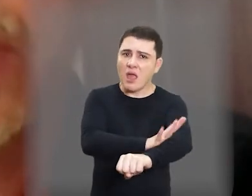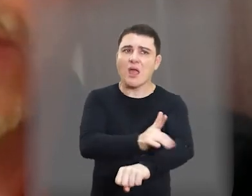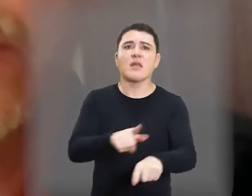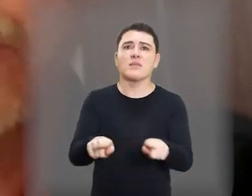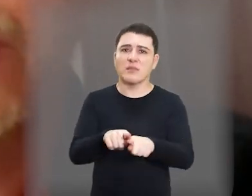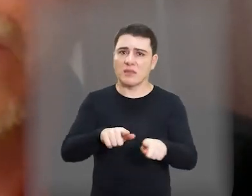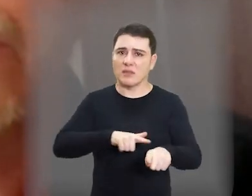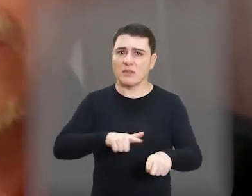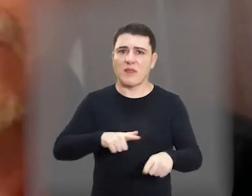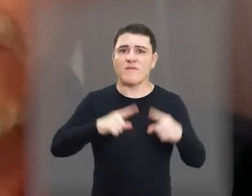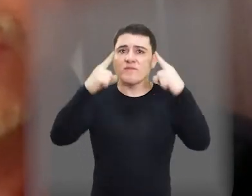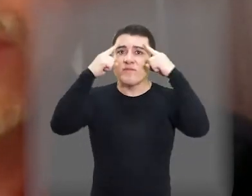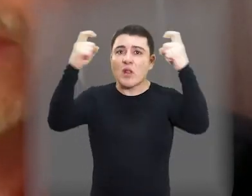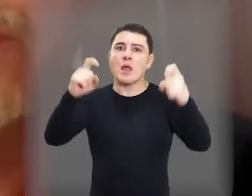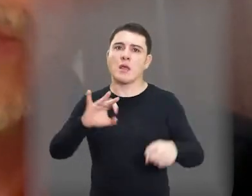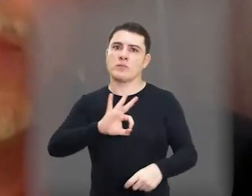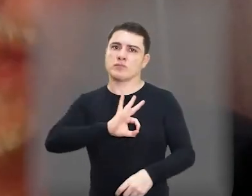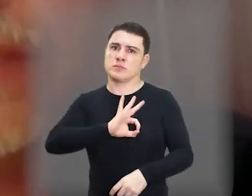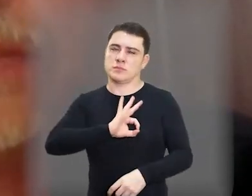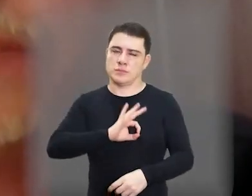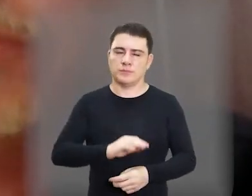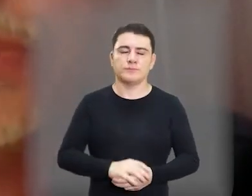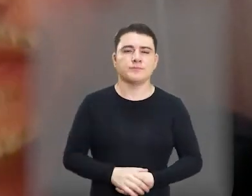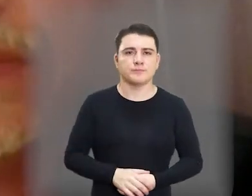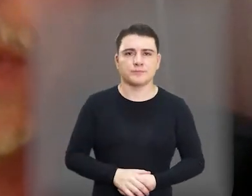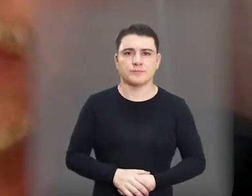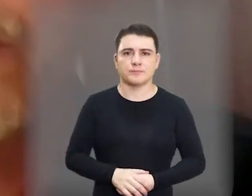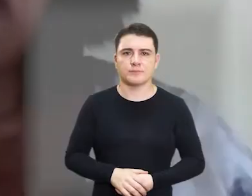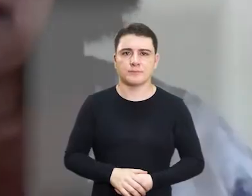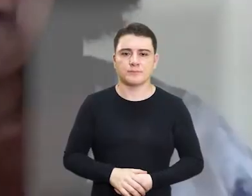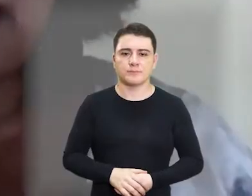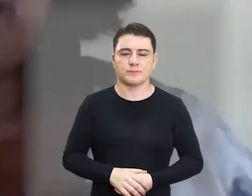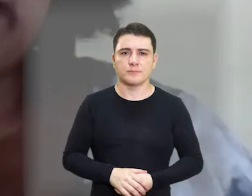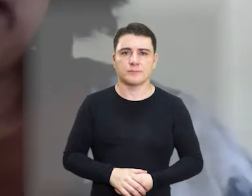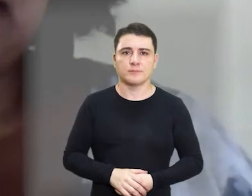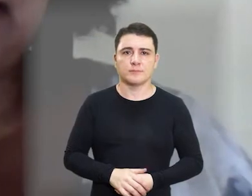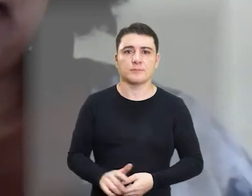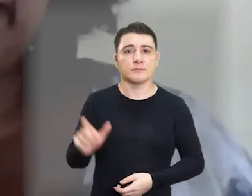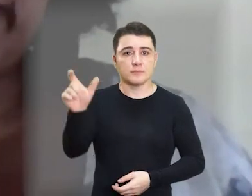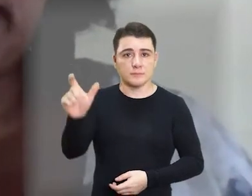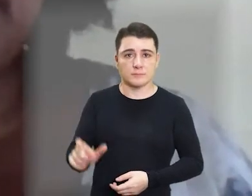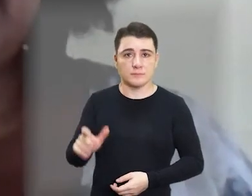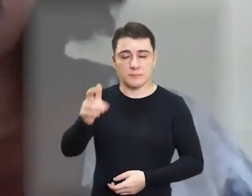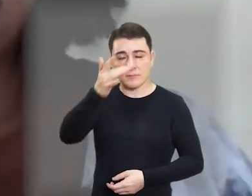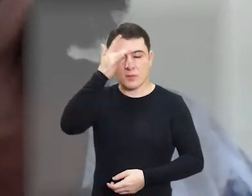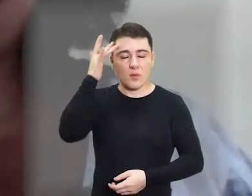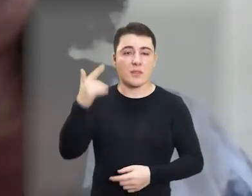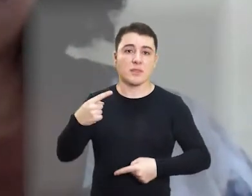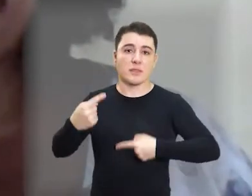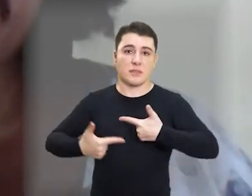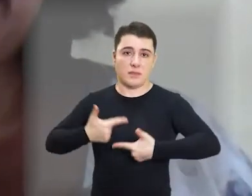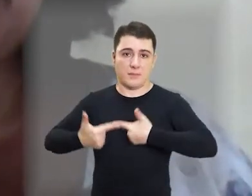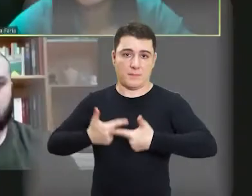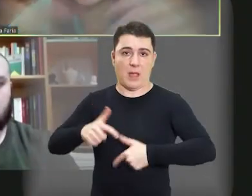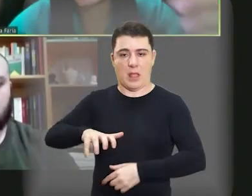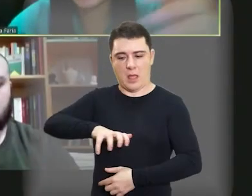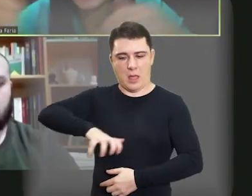inúmeras práticas preconceituosas, violência policial. Para a coordenadora executiva de